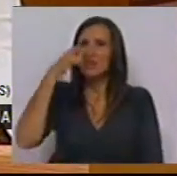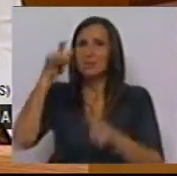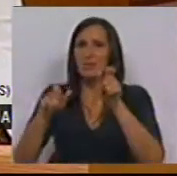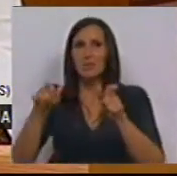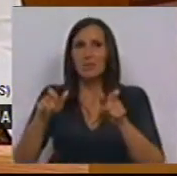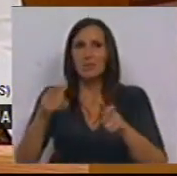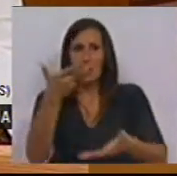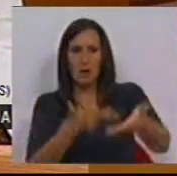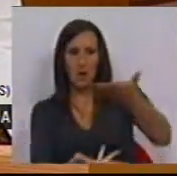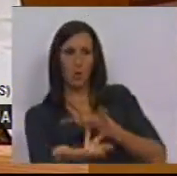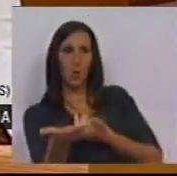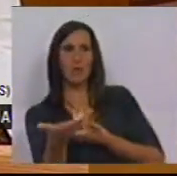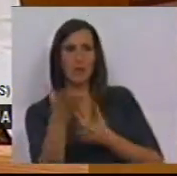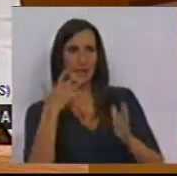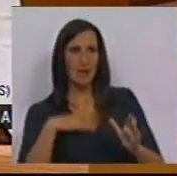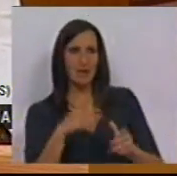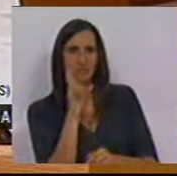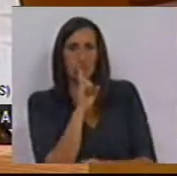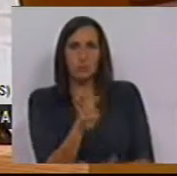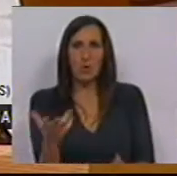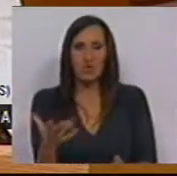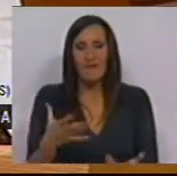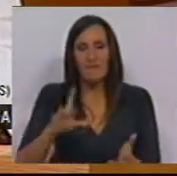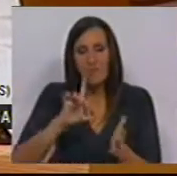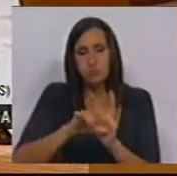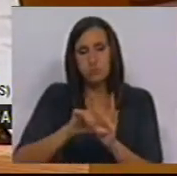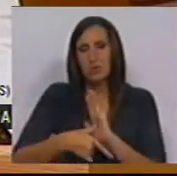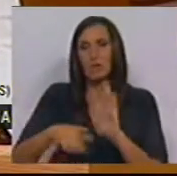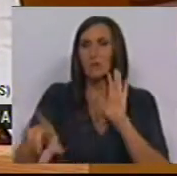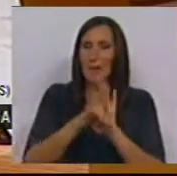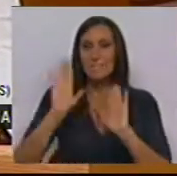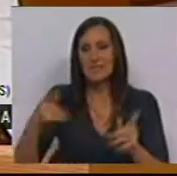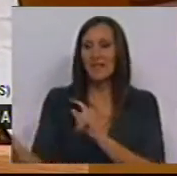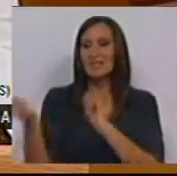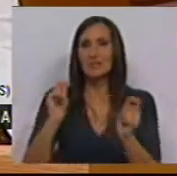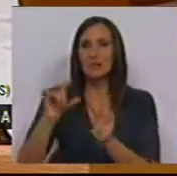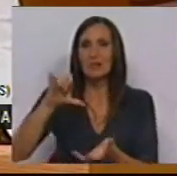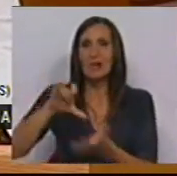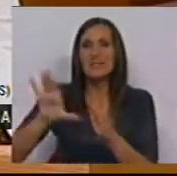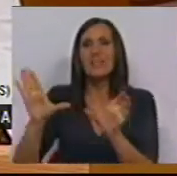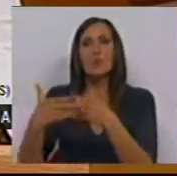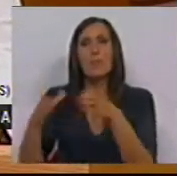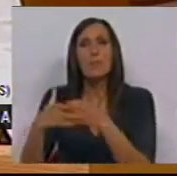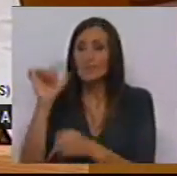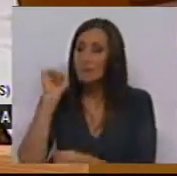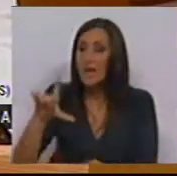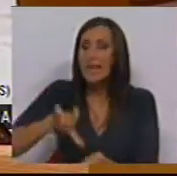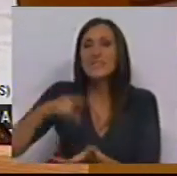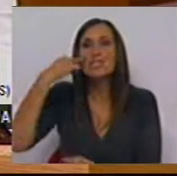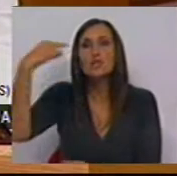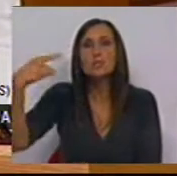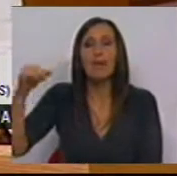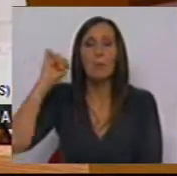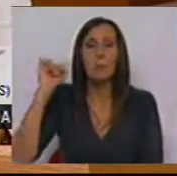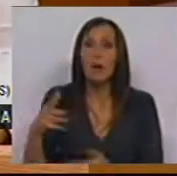de obter, é o de ver o seu projeto de lei debatido em sede de comissão, em sede de